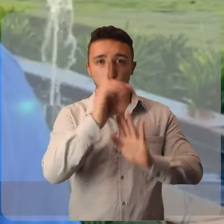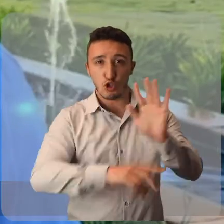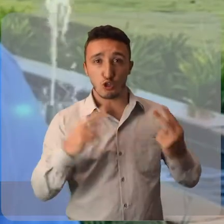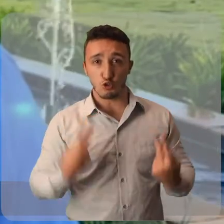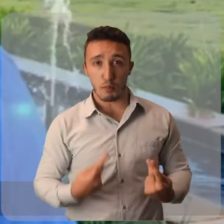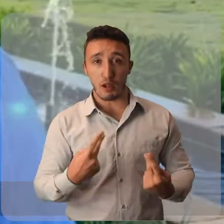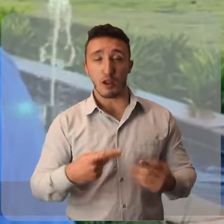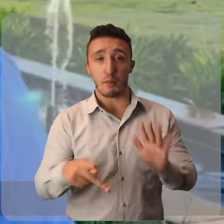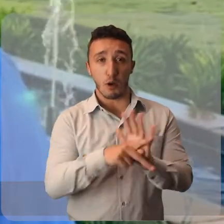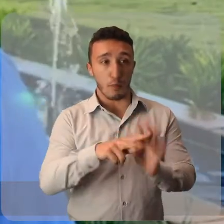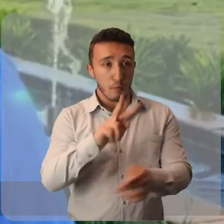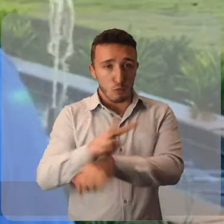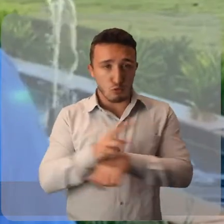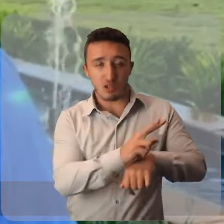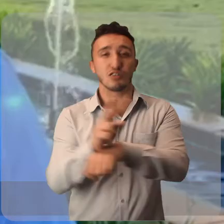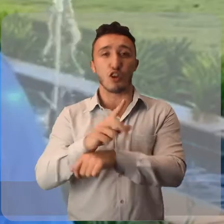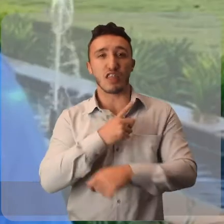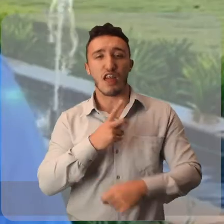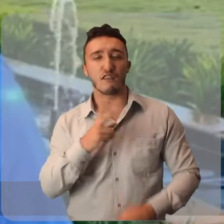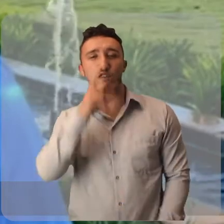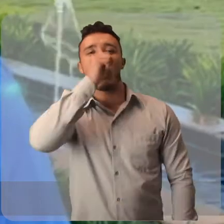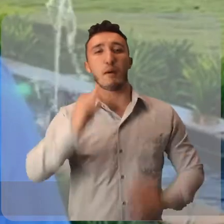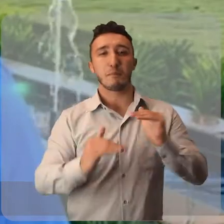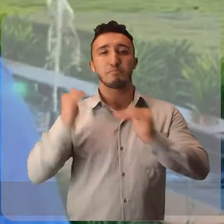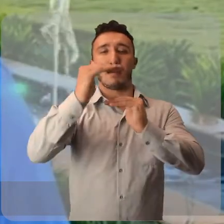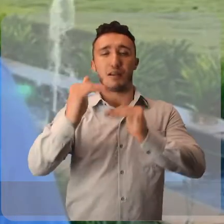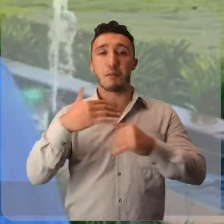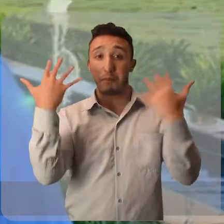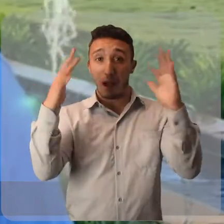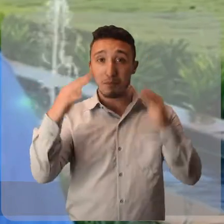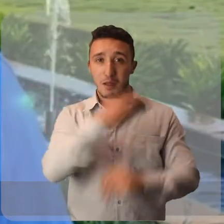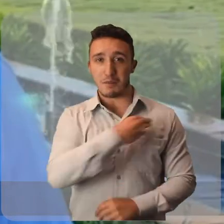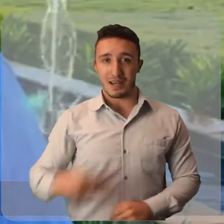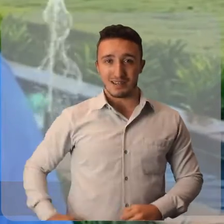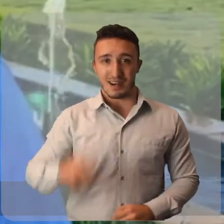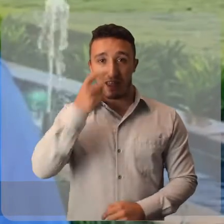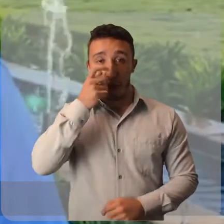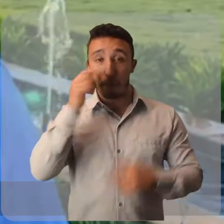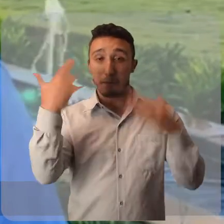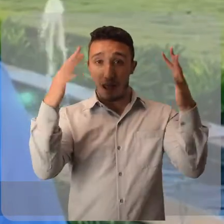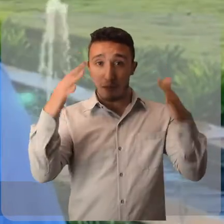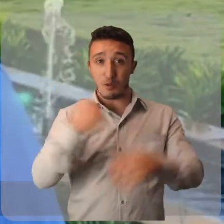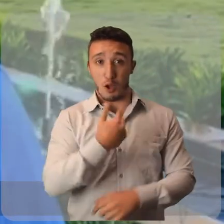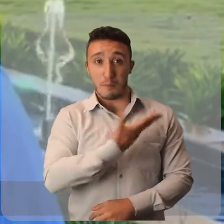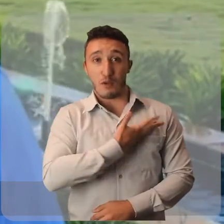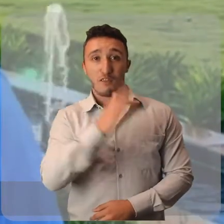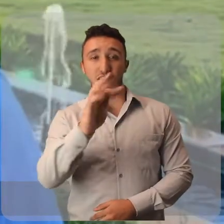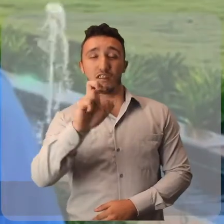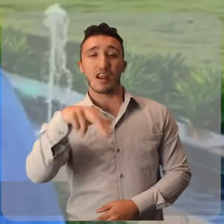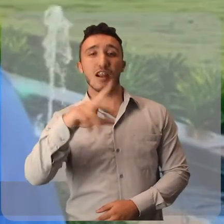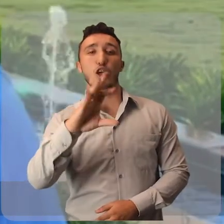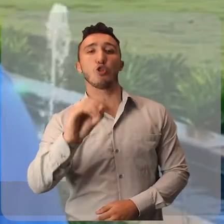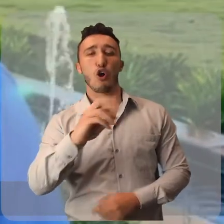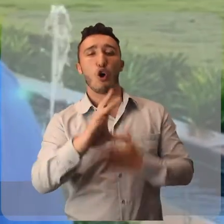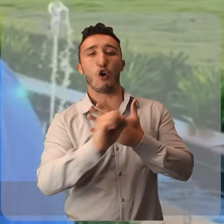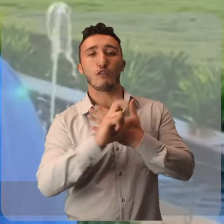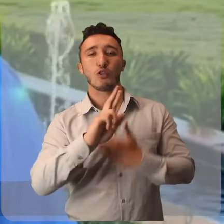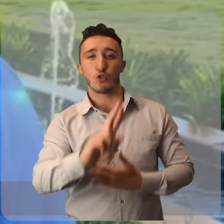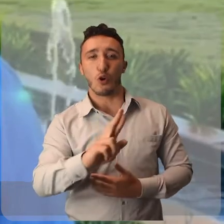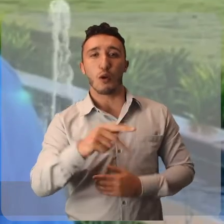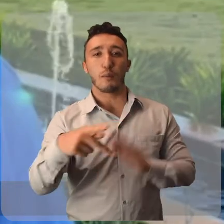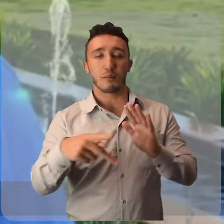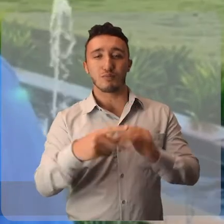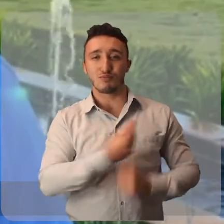envolvam direitos humanos e proteção da mulher se fortaleçam cada vez mais. Meus parabéns à ministra Damares, meus parabéns ao meu amigo Fernando,